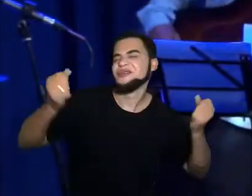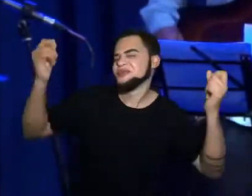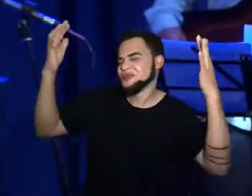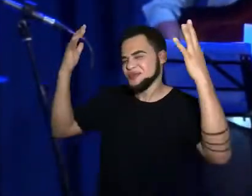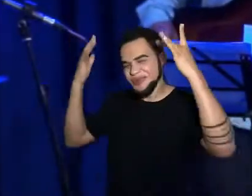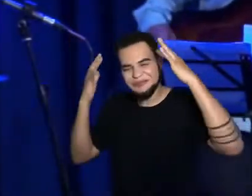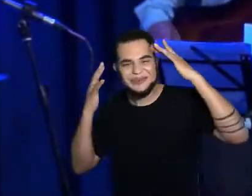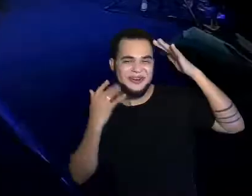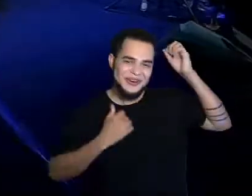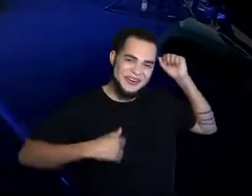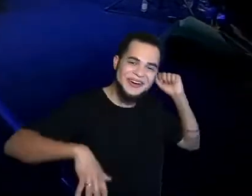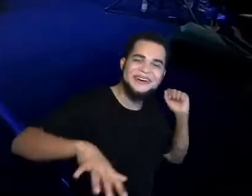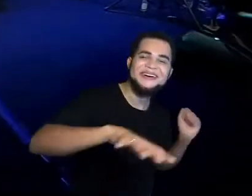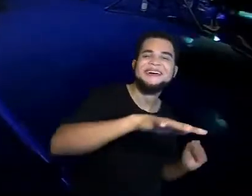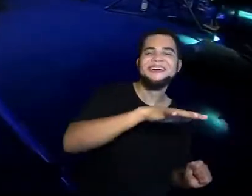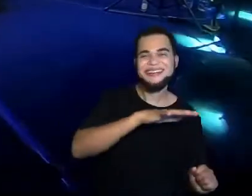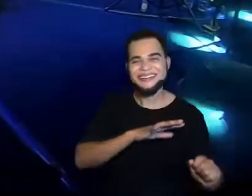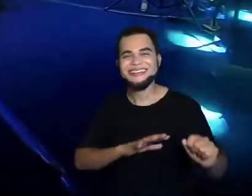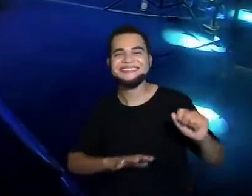lindo lago do amor.